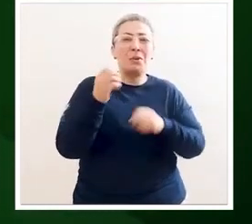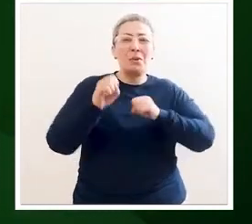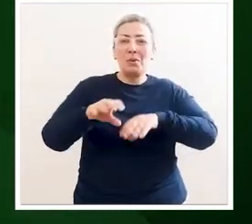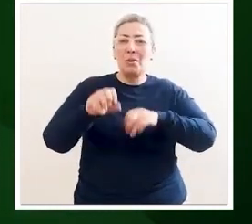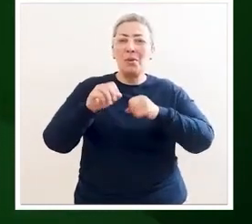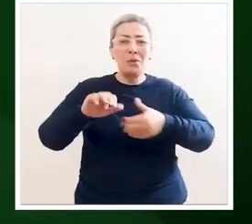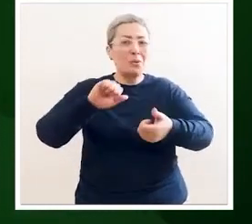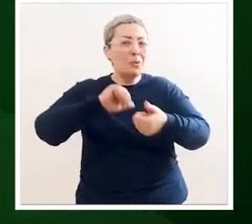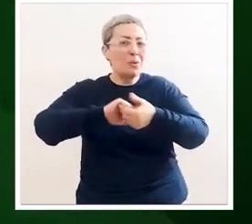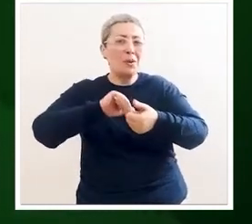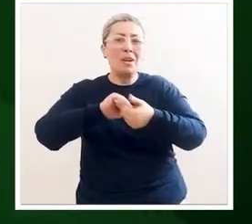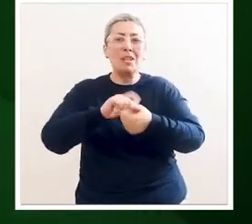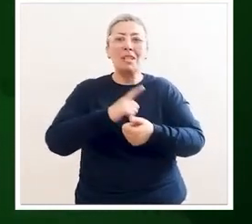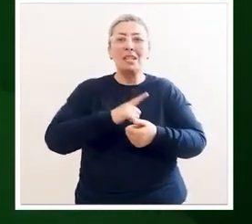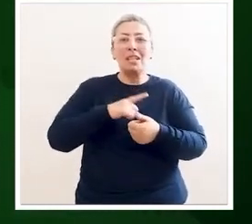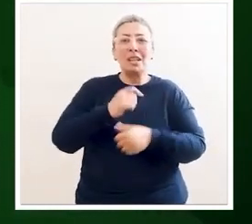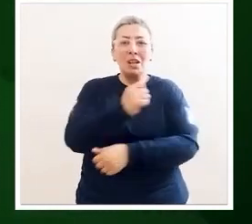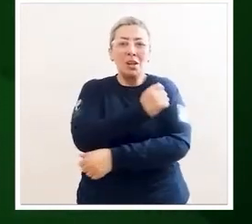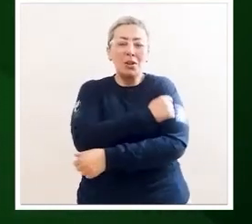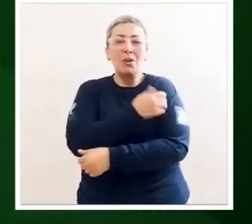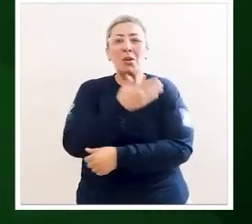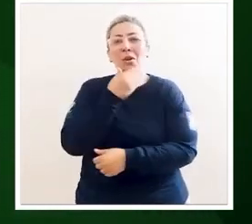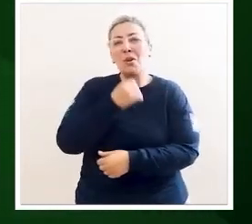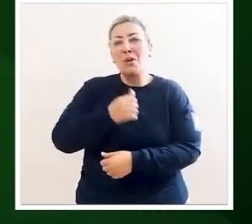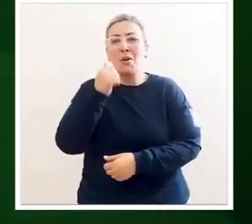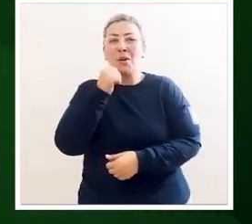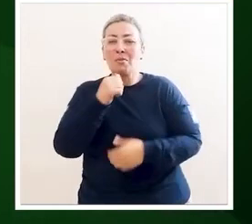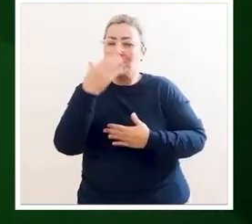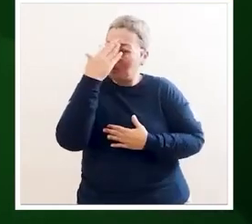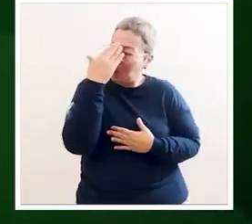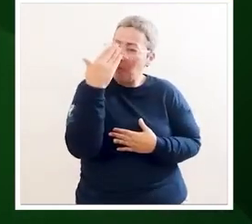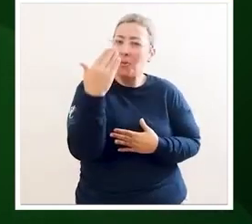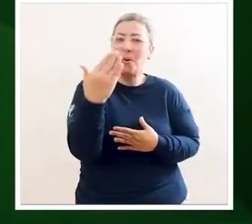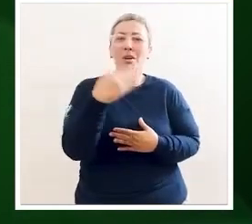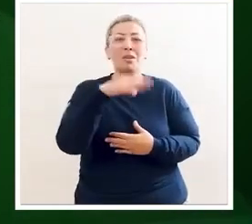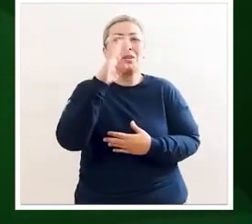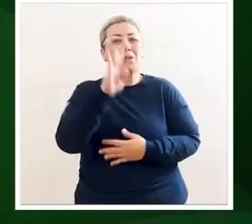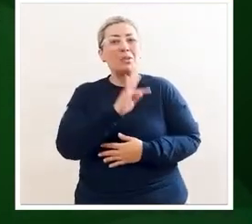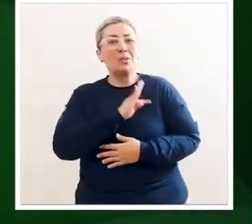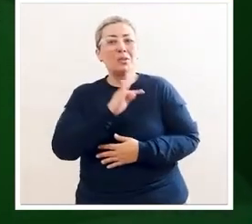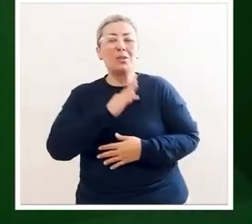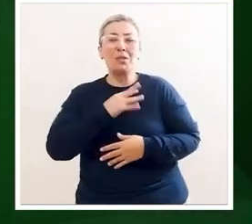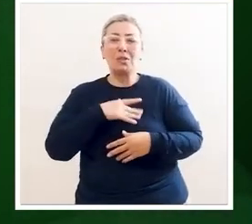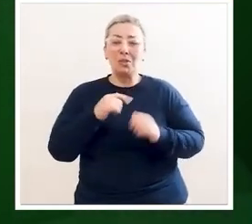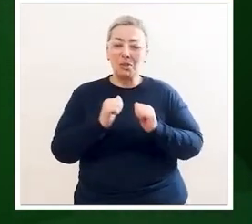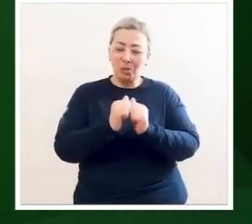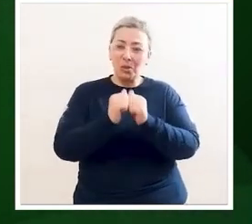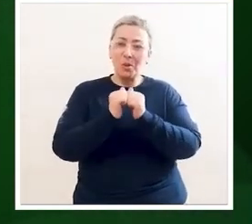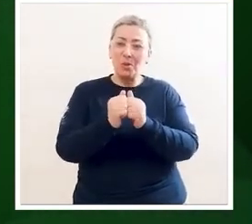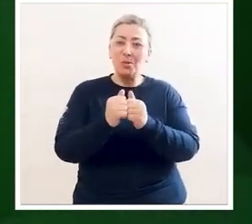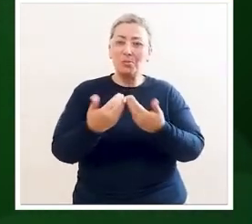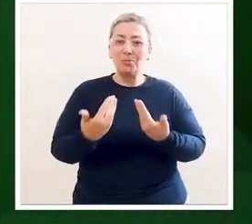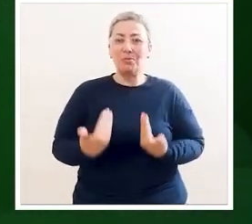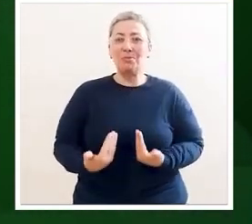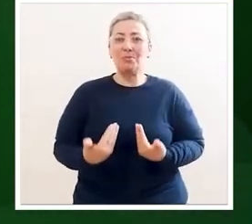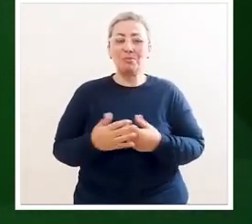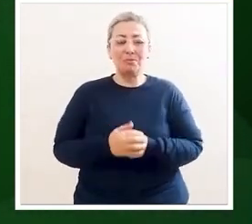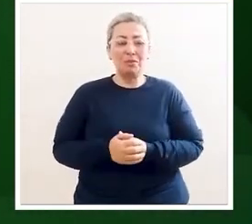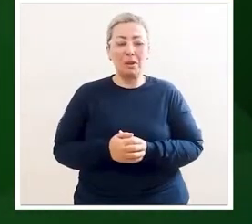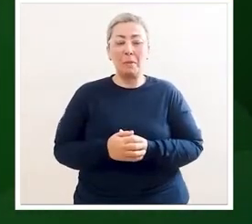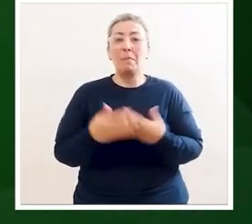para uma educação de qualidade dos nossos alunos e alunas Obrigado Alto Tietê conte sempre